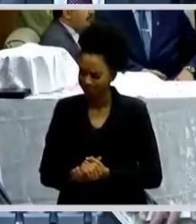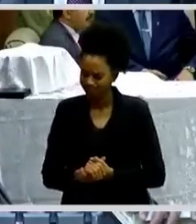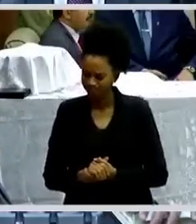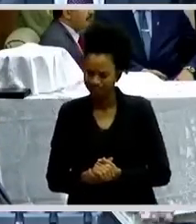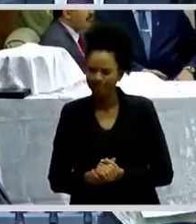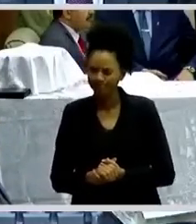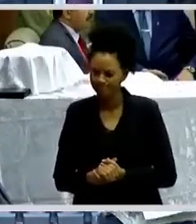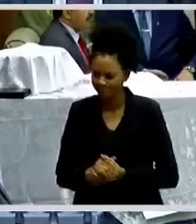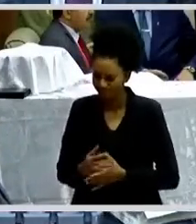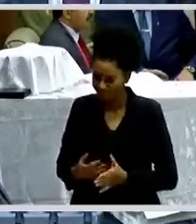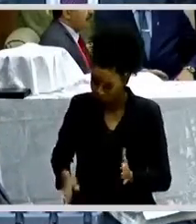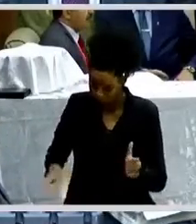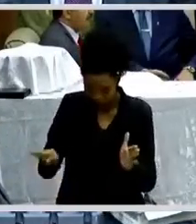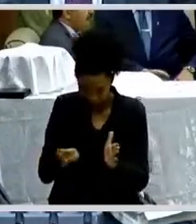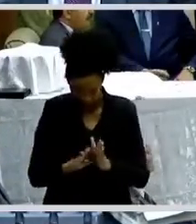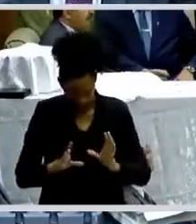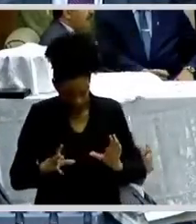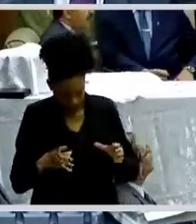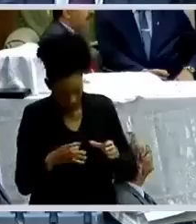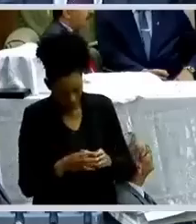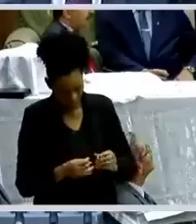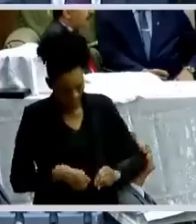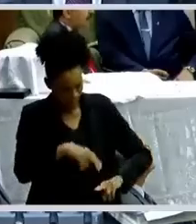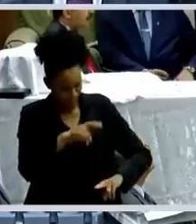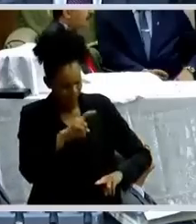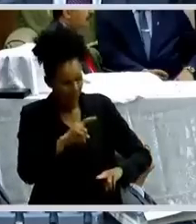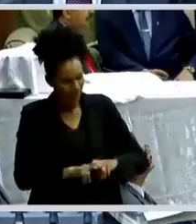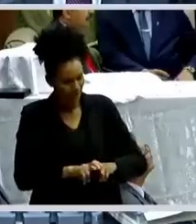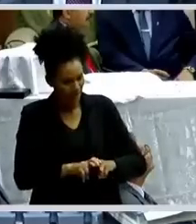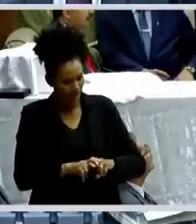E quando ele chegou lá, sentou na beira do poço.